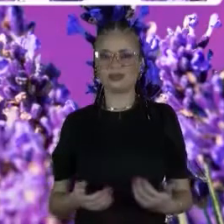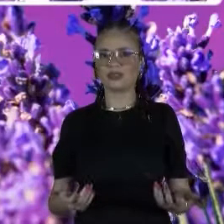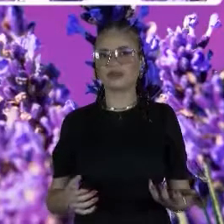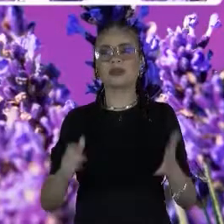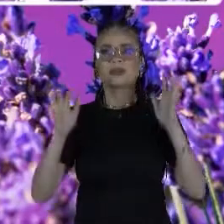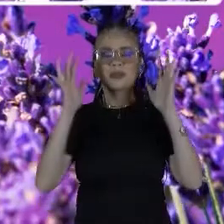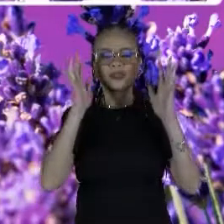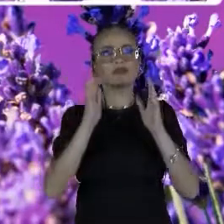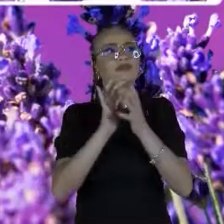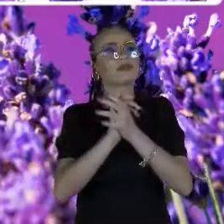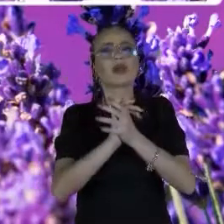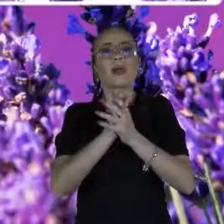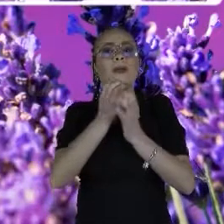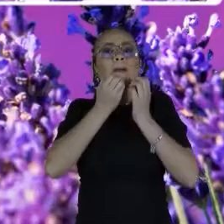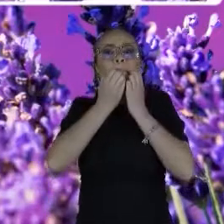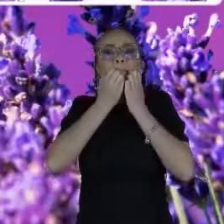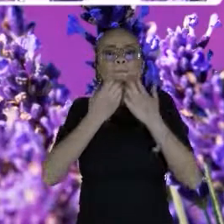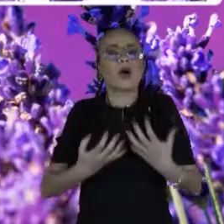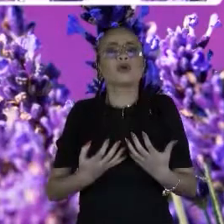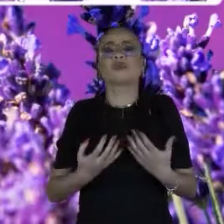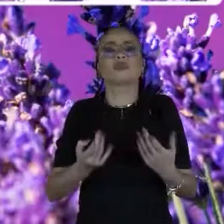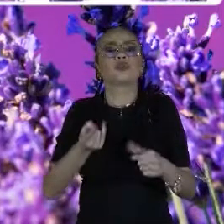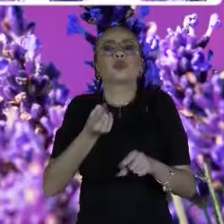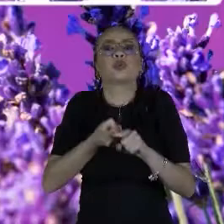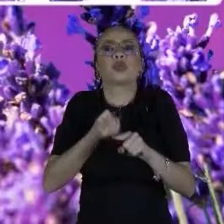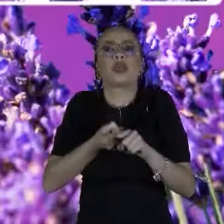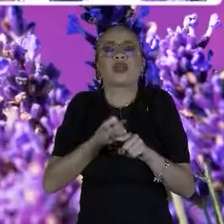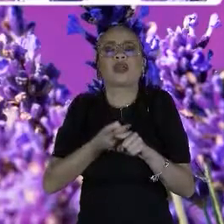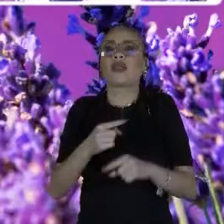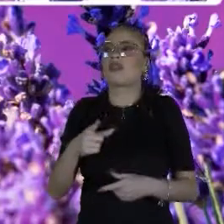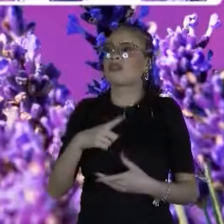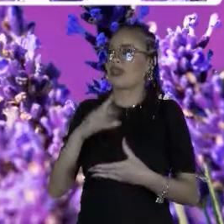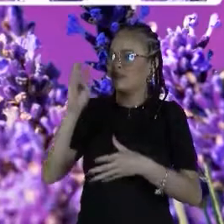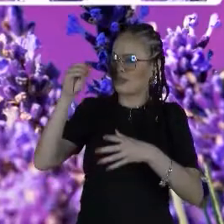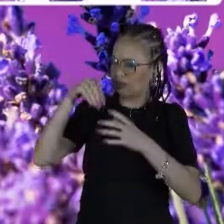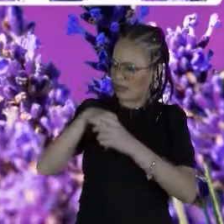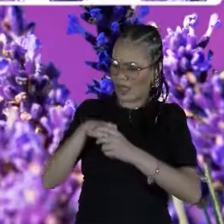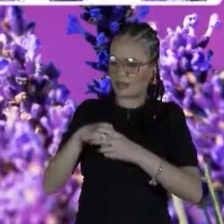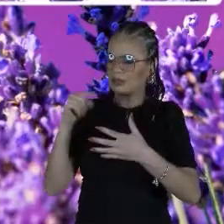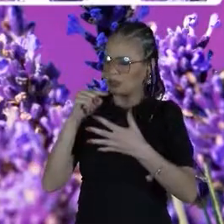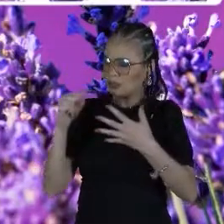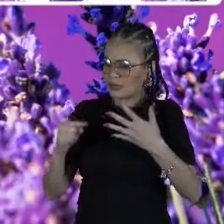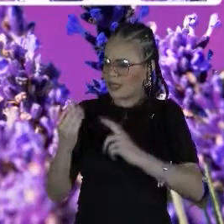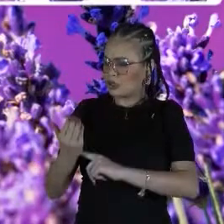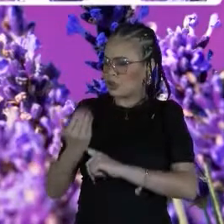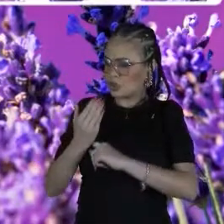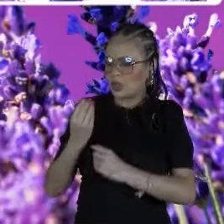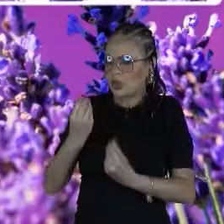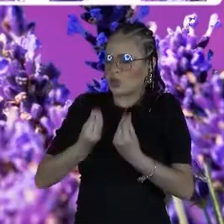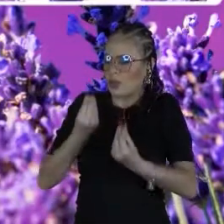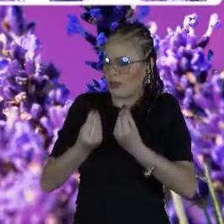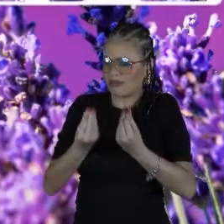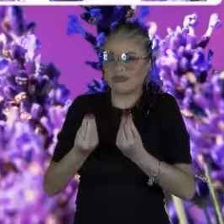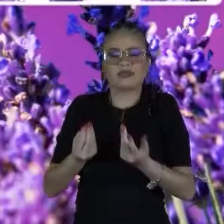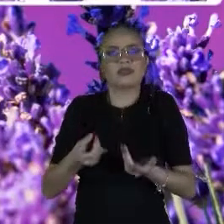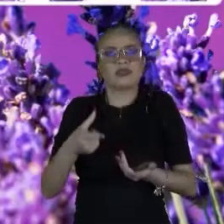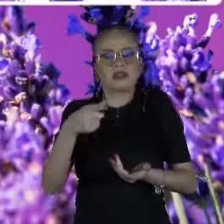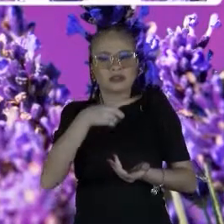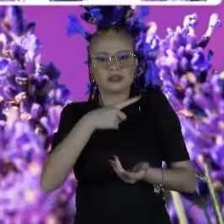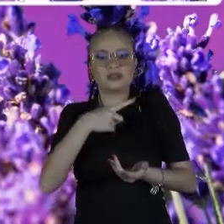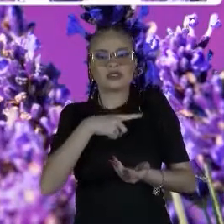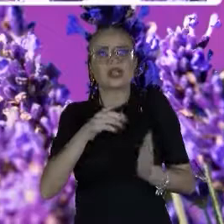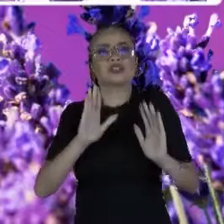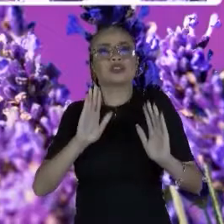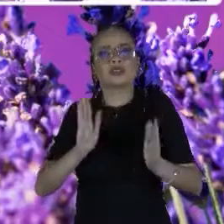e quais são as vantagens porque usar os óleos essenciais para sua saúde eu comecei a contaram aqui